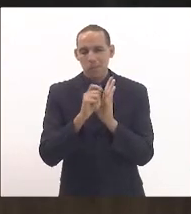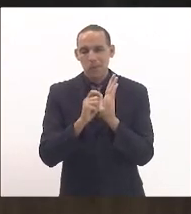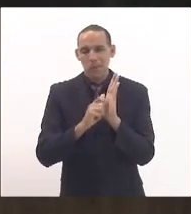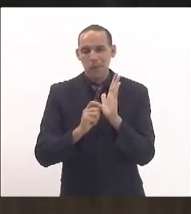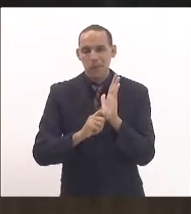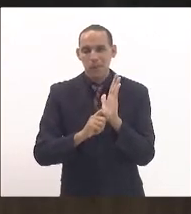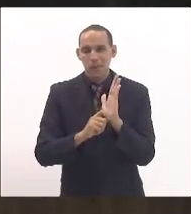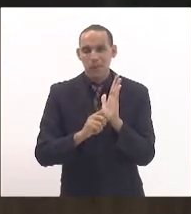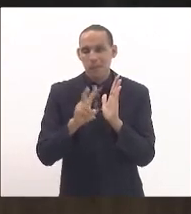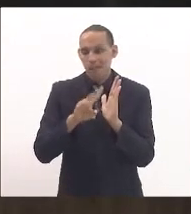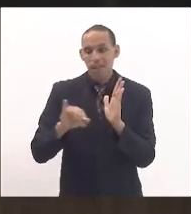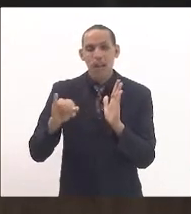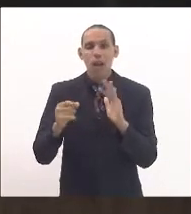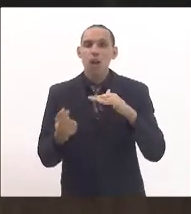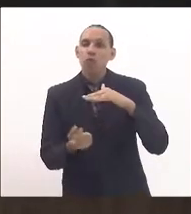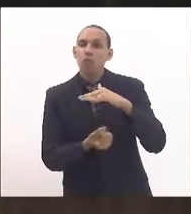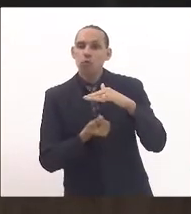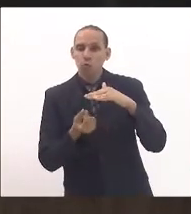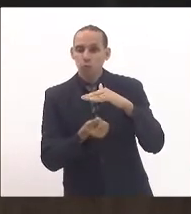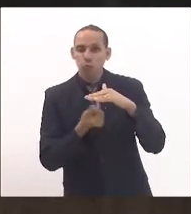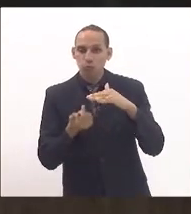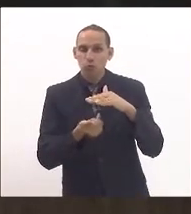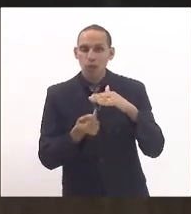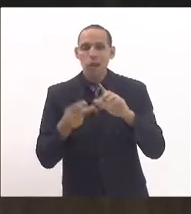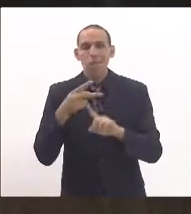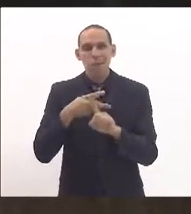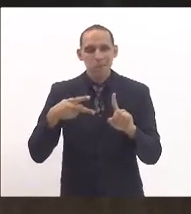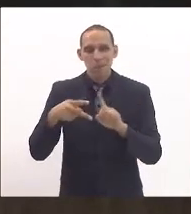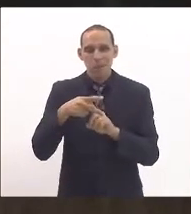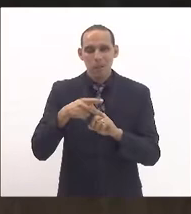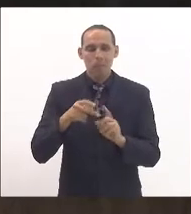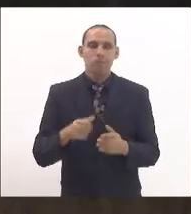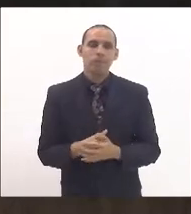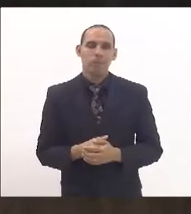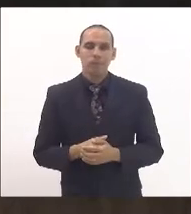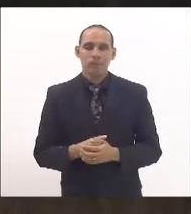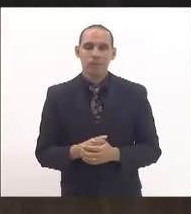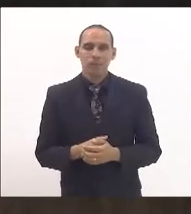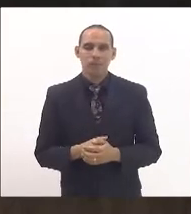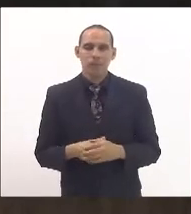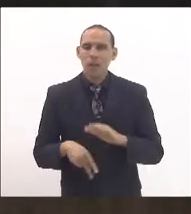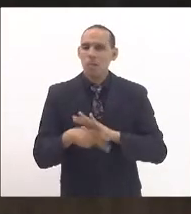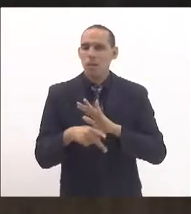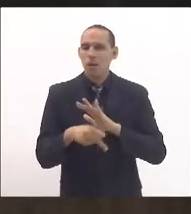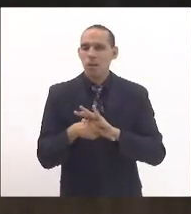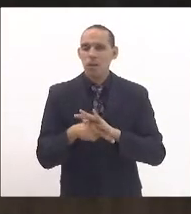iriam para o fundo previdenciário do